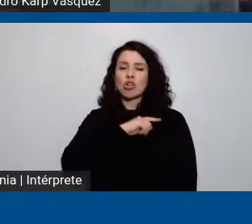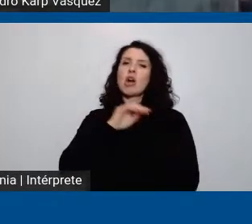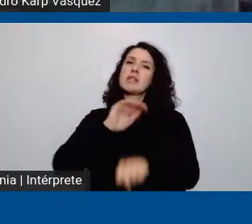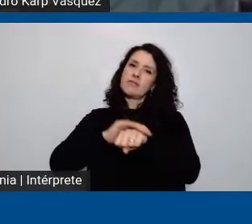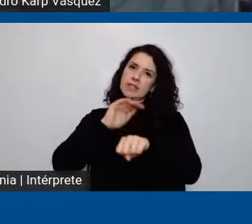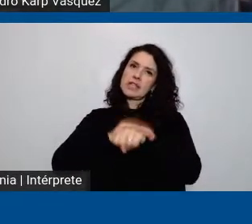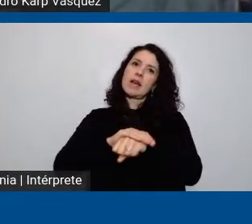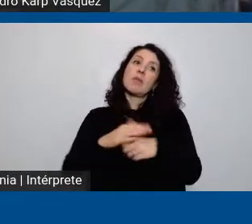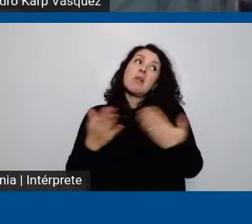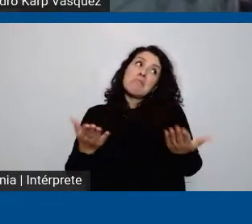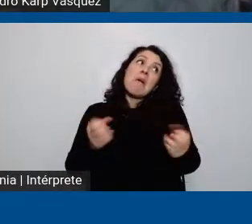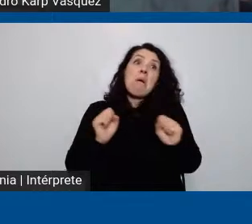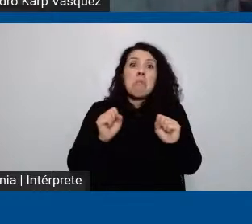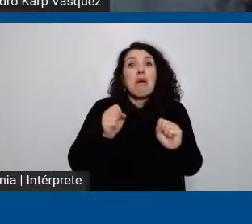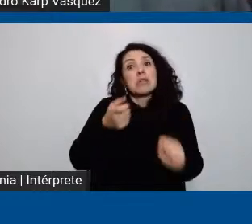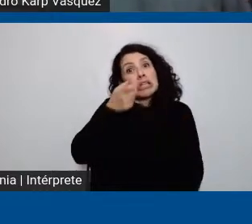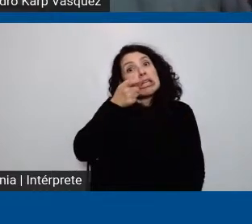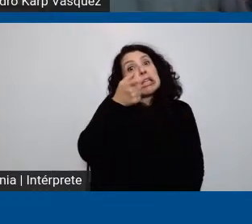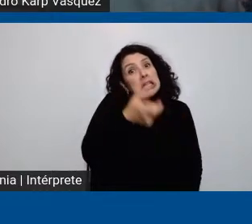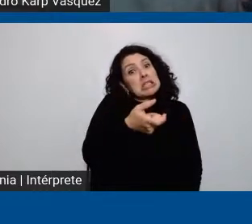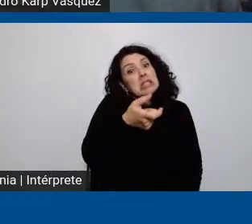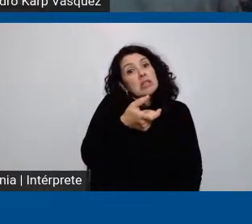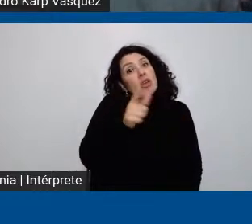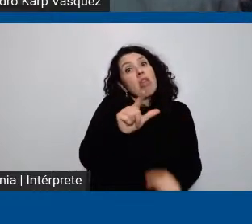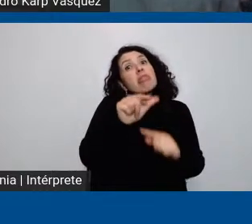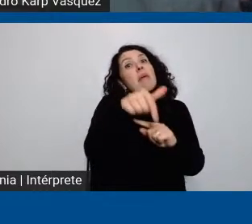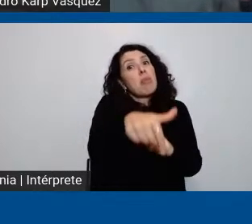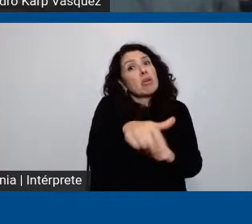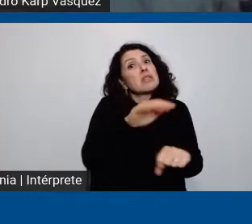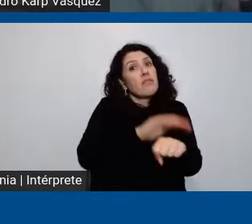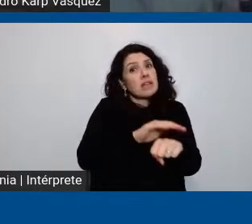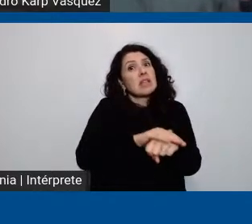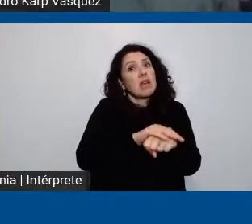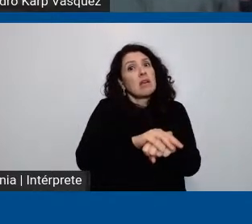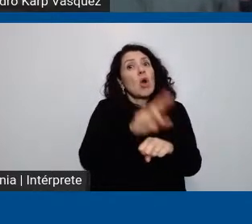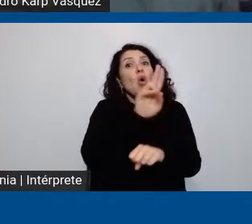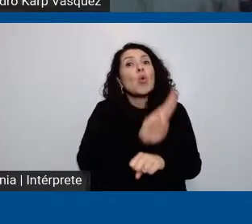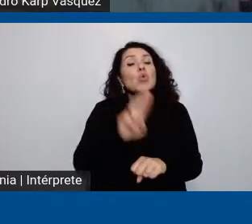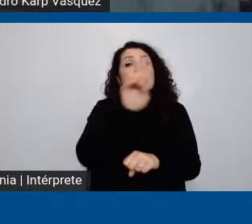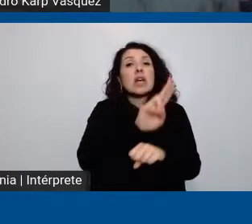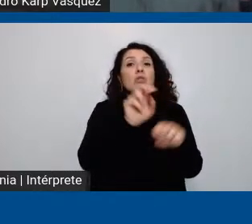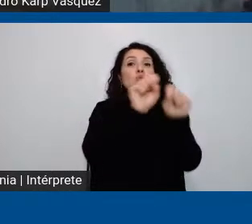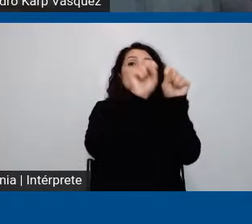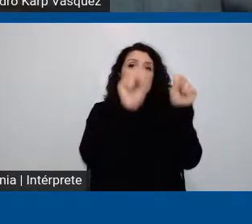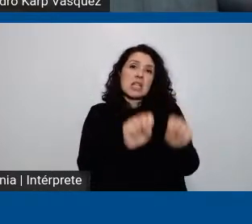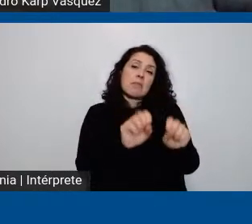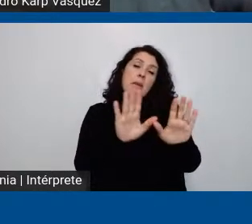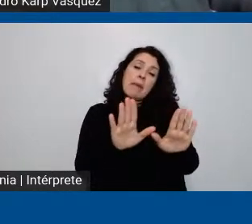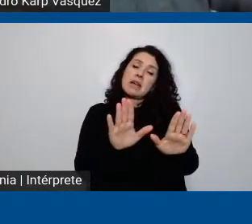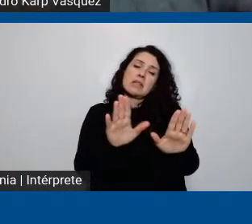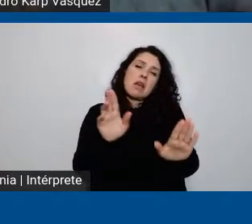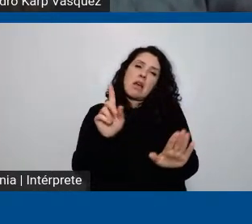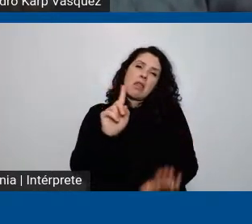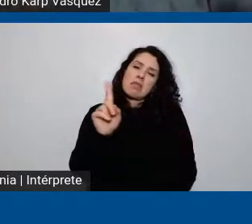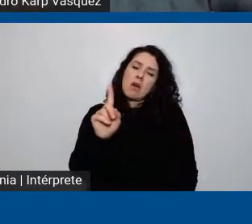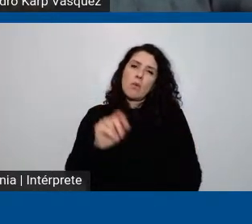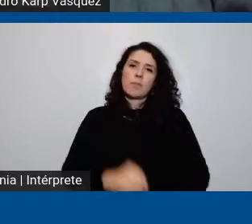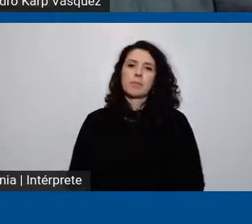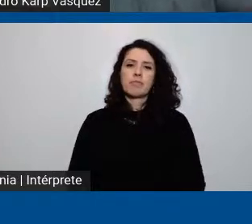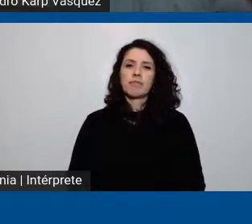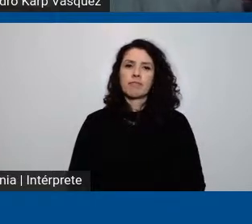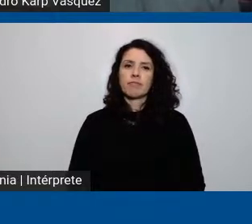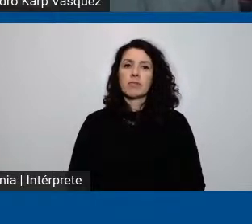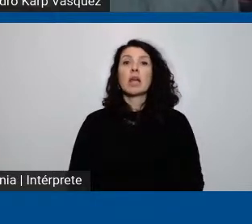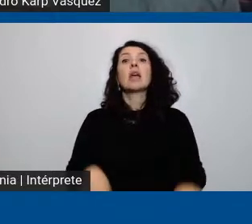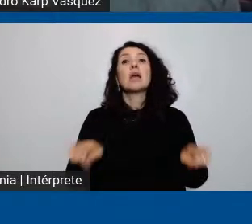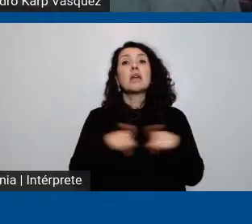interessante também da gente pensar em fazer isso posteriormente. Sim, até lembrando que a gente ainda não